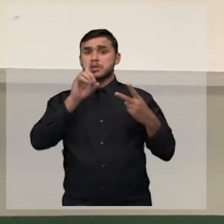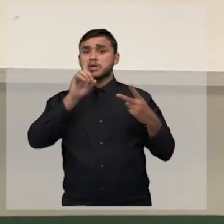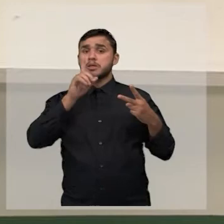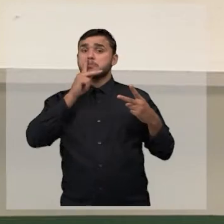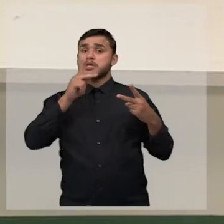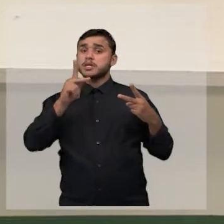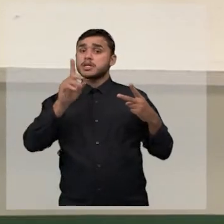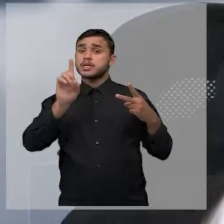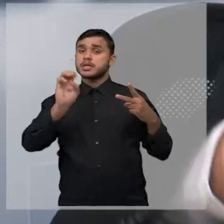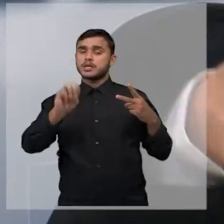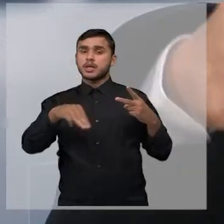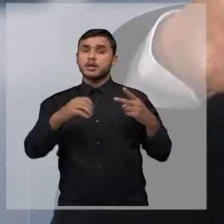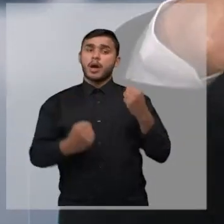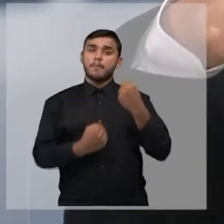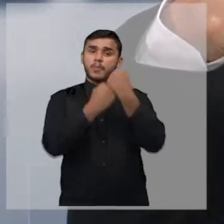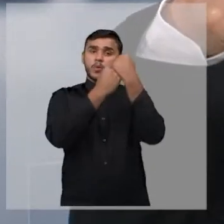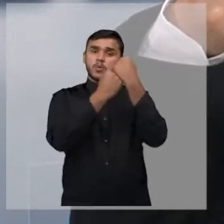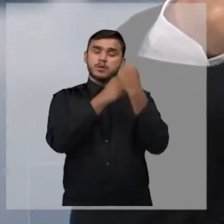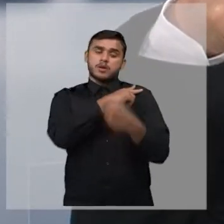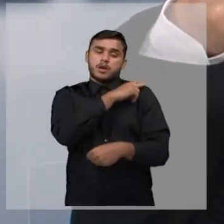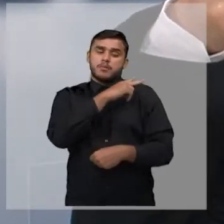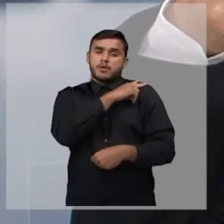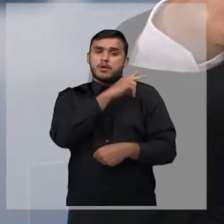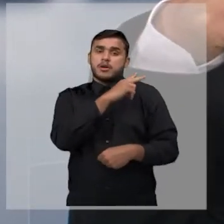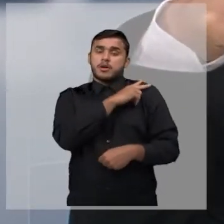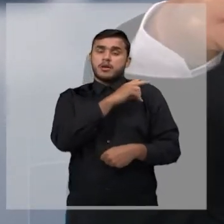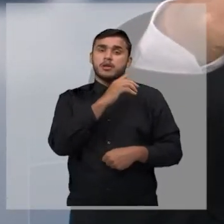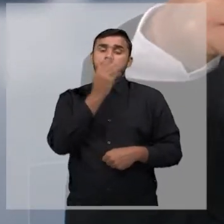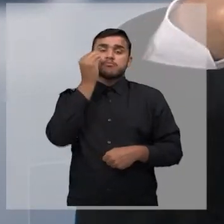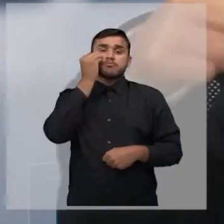capitão Wagner em função da